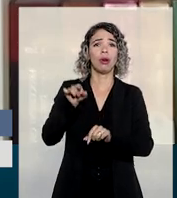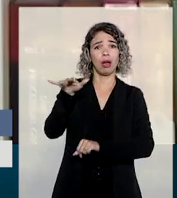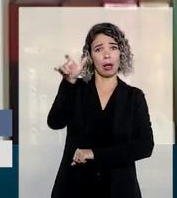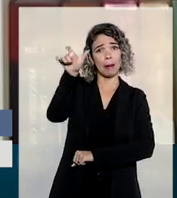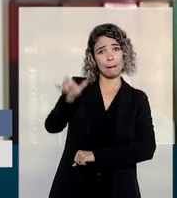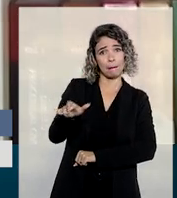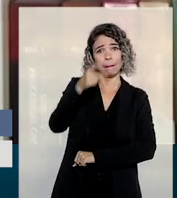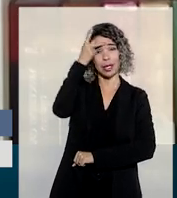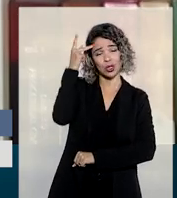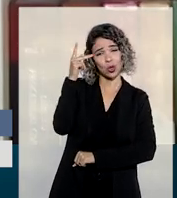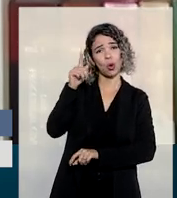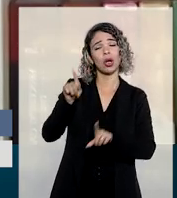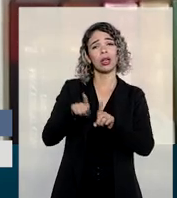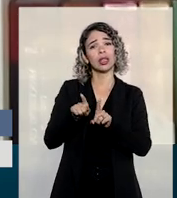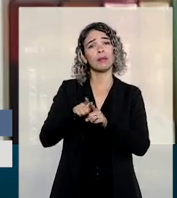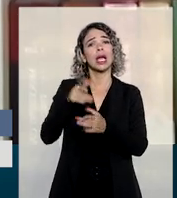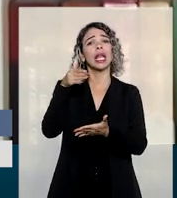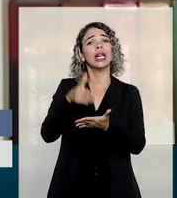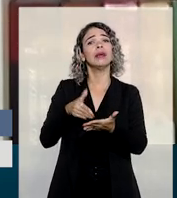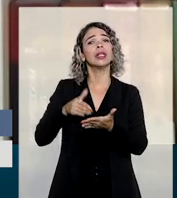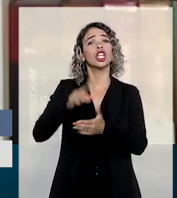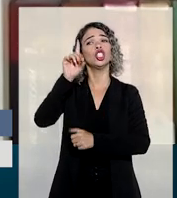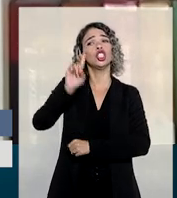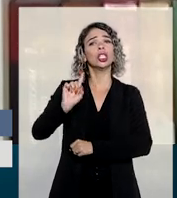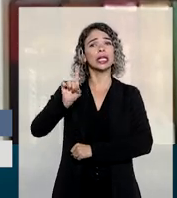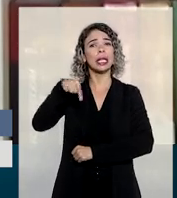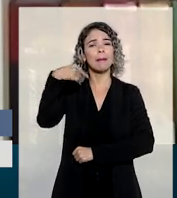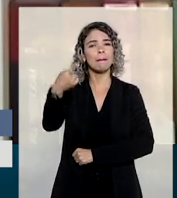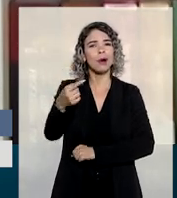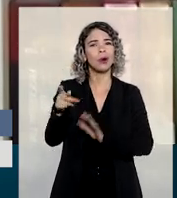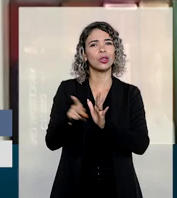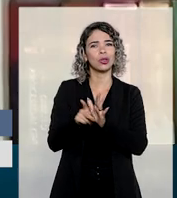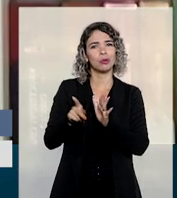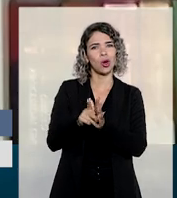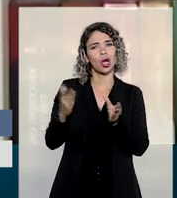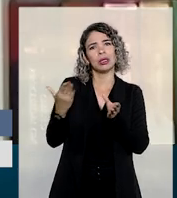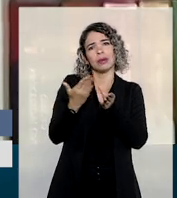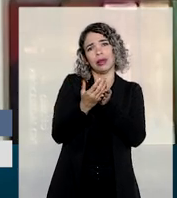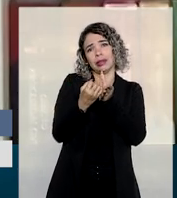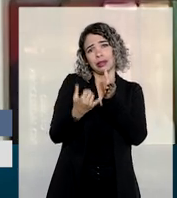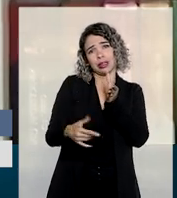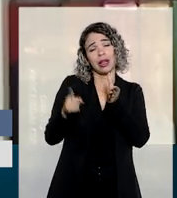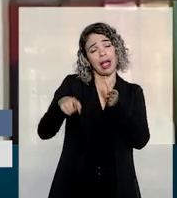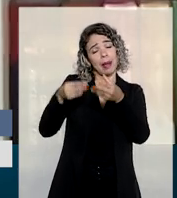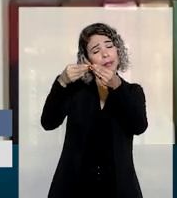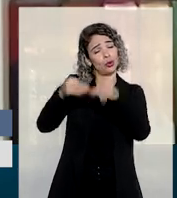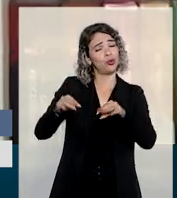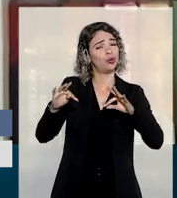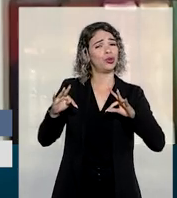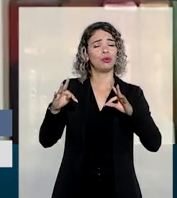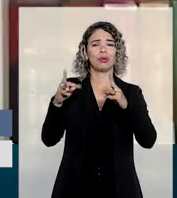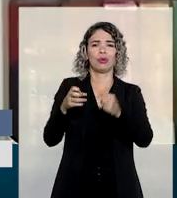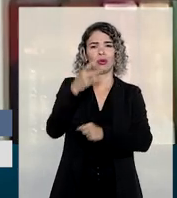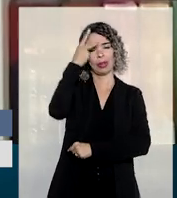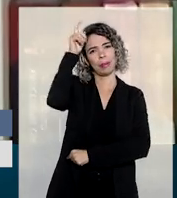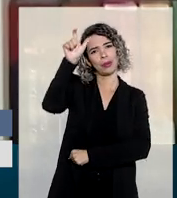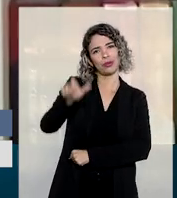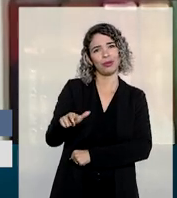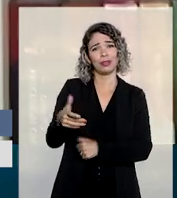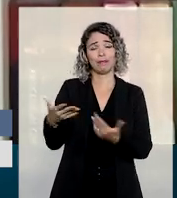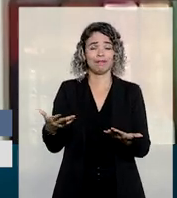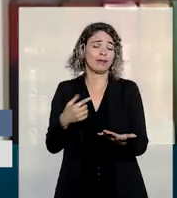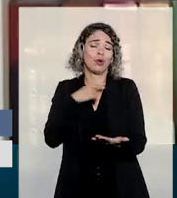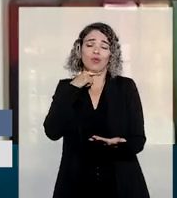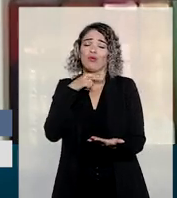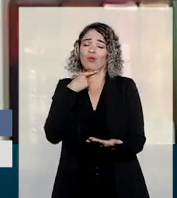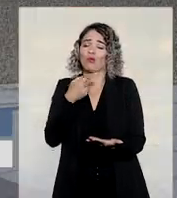a outros recursos que pudessem vir posteriormente ao julgamento daqueles embargos de declaração considerados